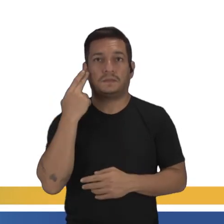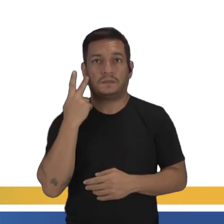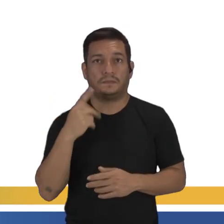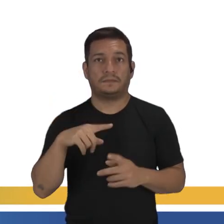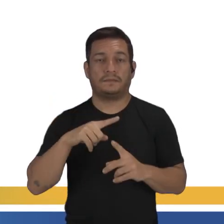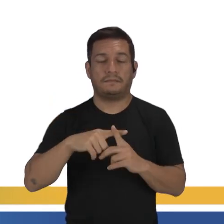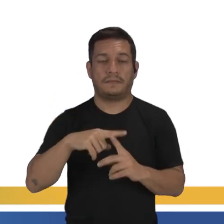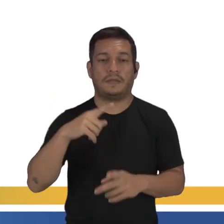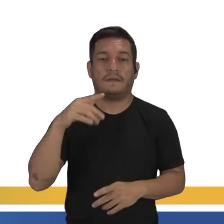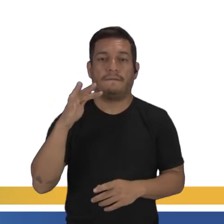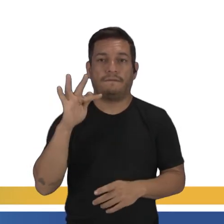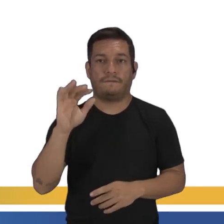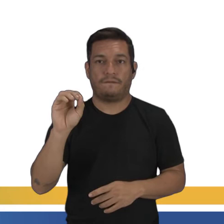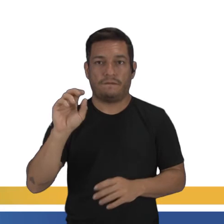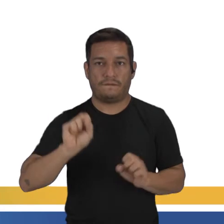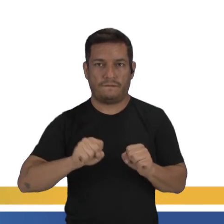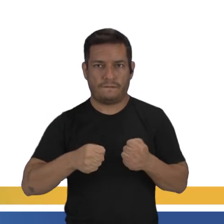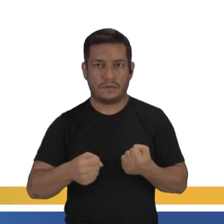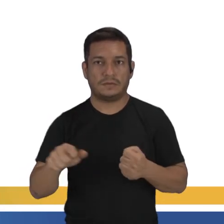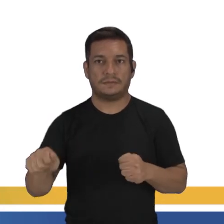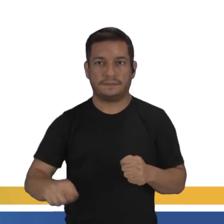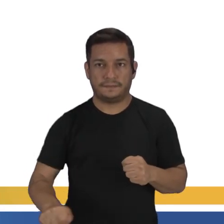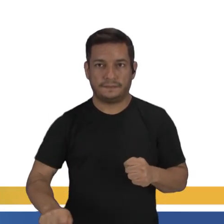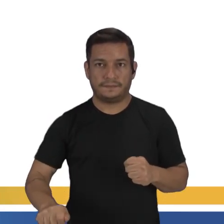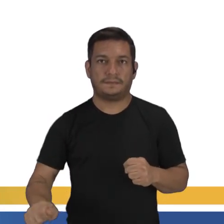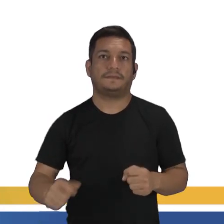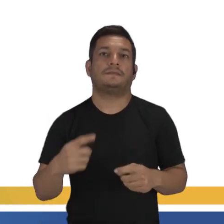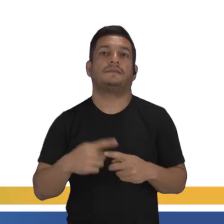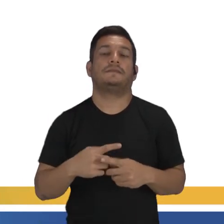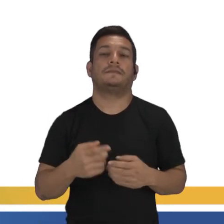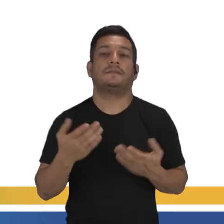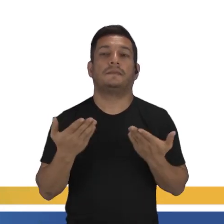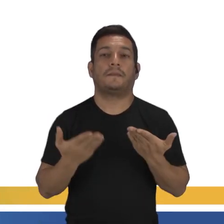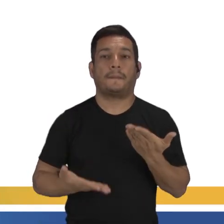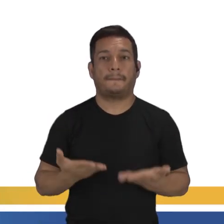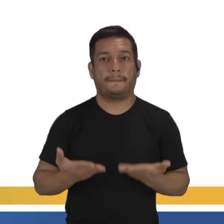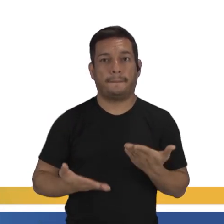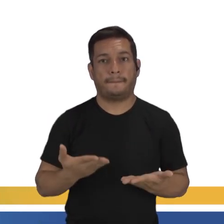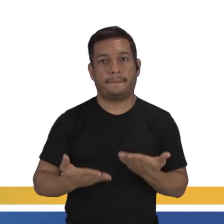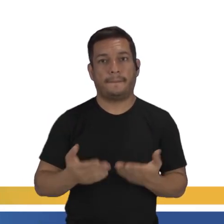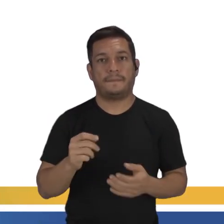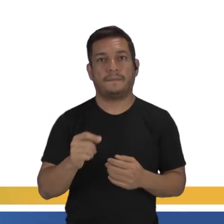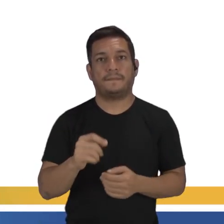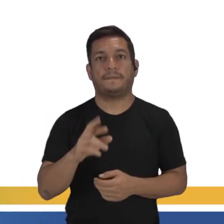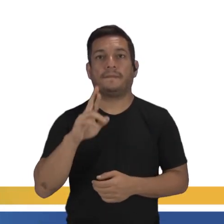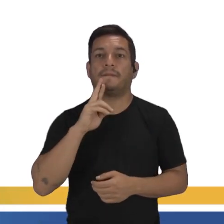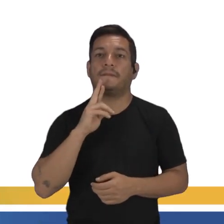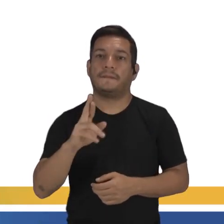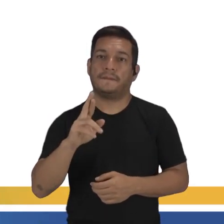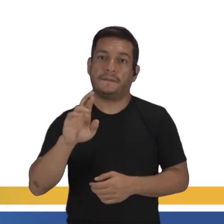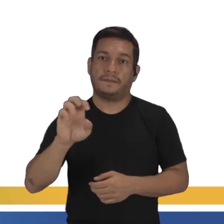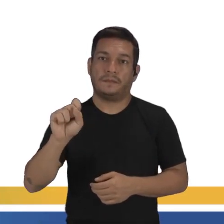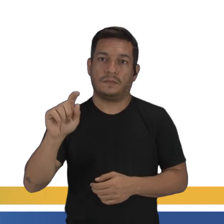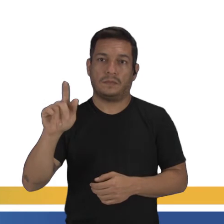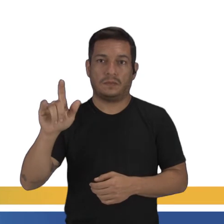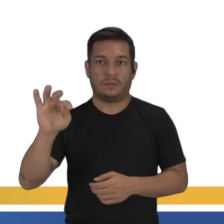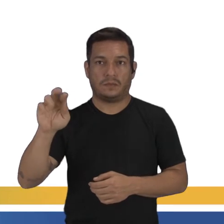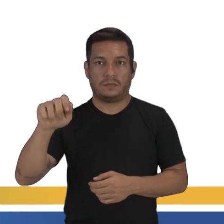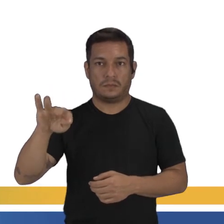a força da bengala, pois o peso estaria no papel de força resultante. Então, nós